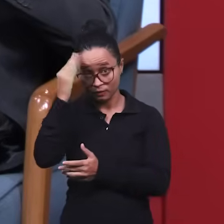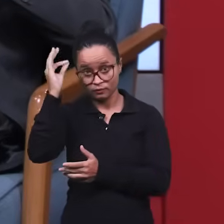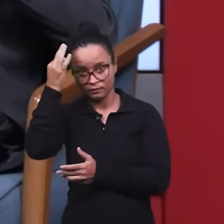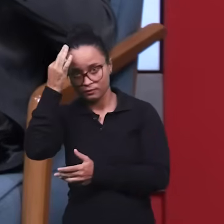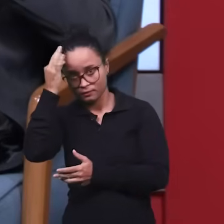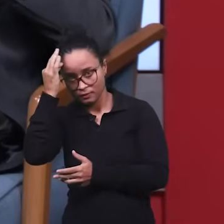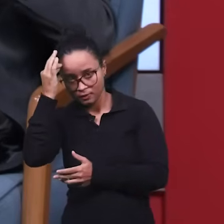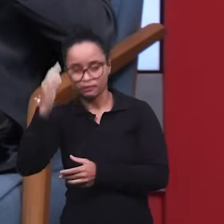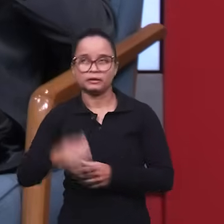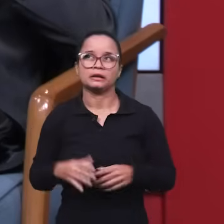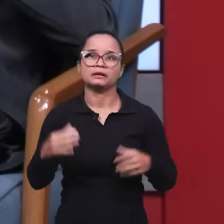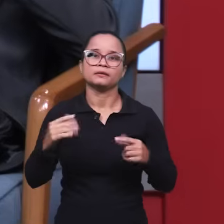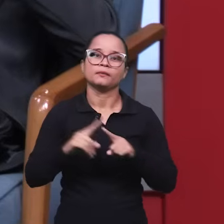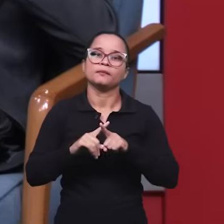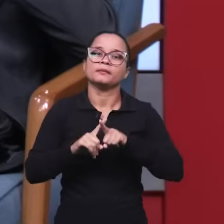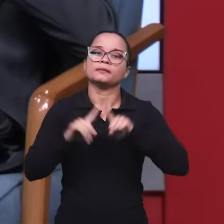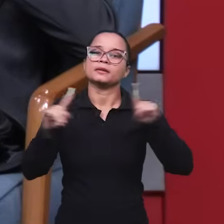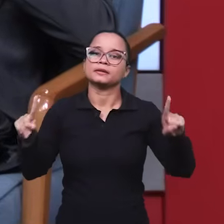de espíritos.